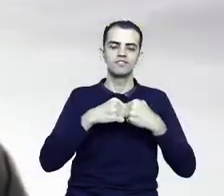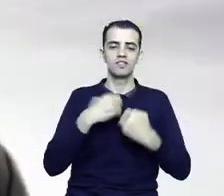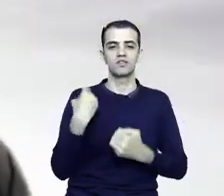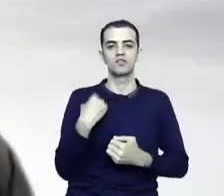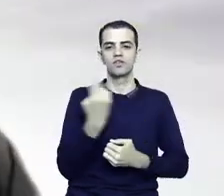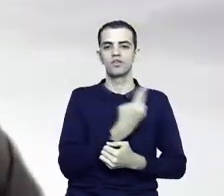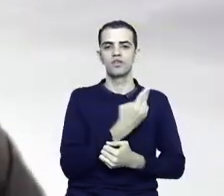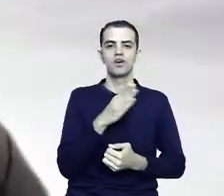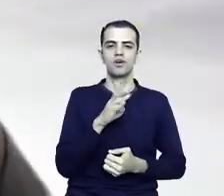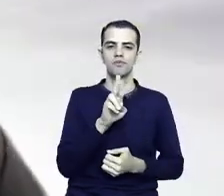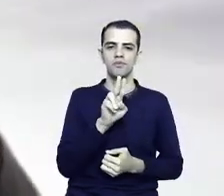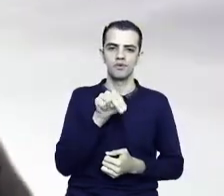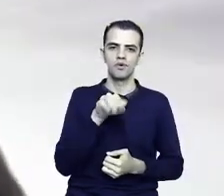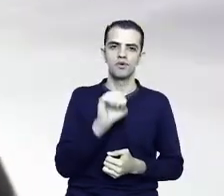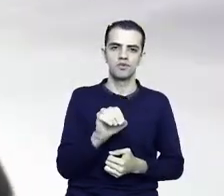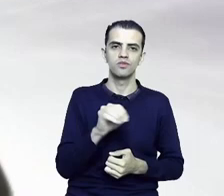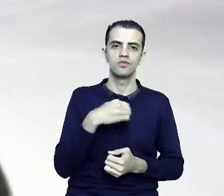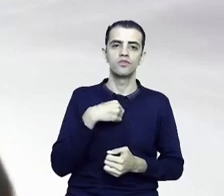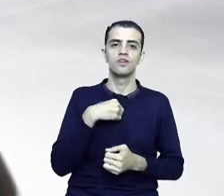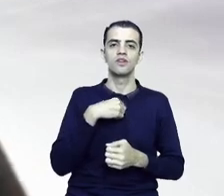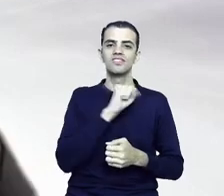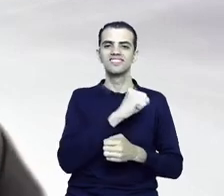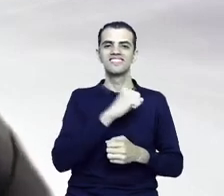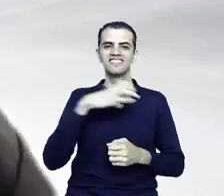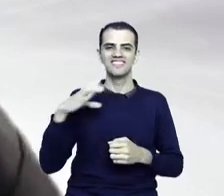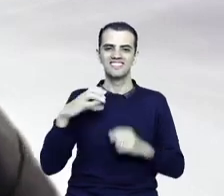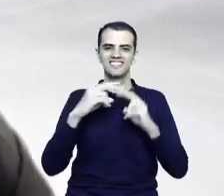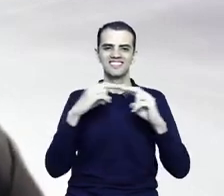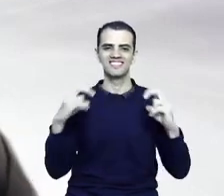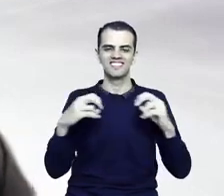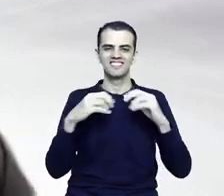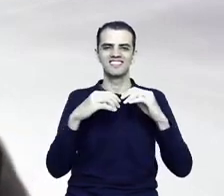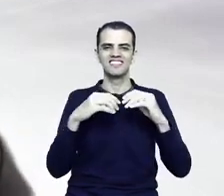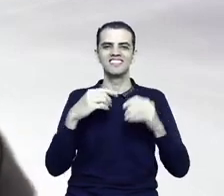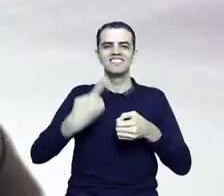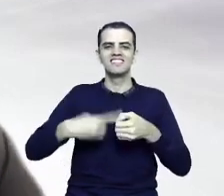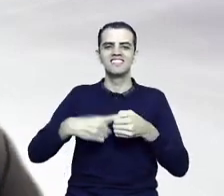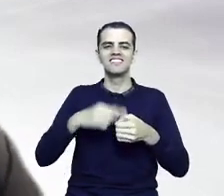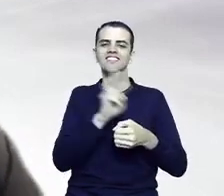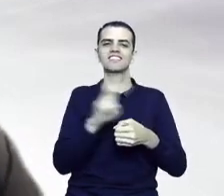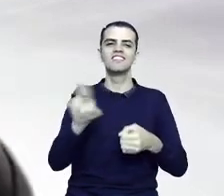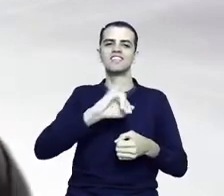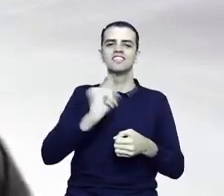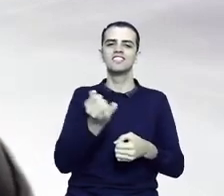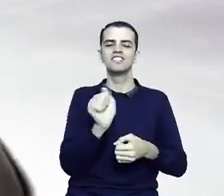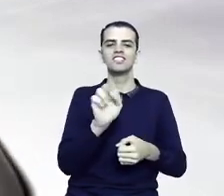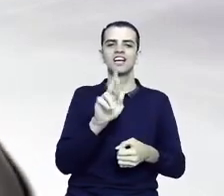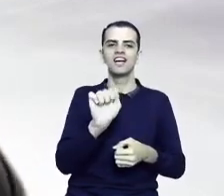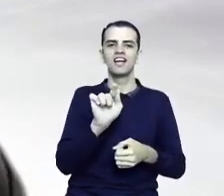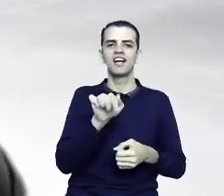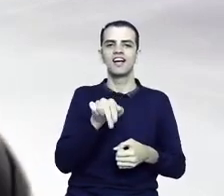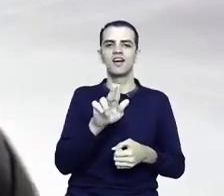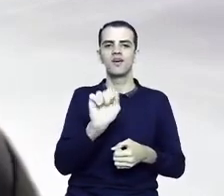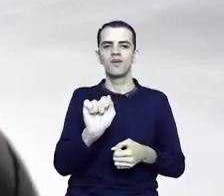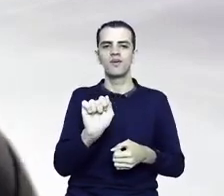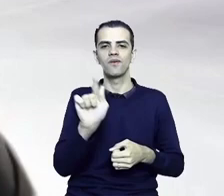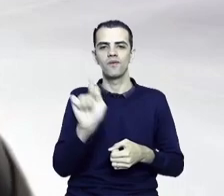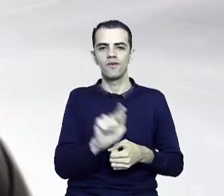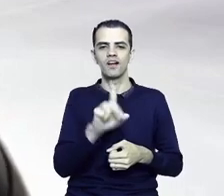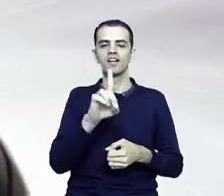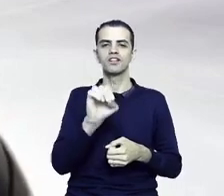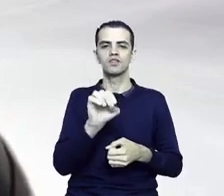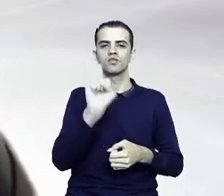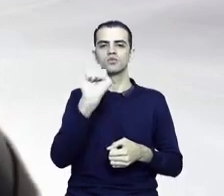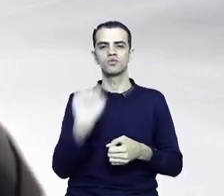cidade chamada de Jaraguá do Sul. Gostaria de agradecer ao Oswaldo e toda a equipe do Summit por esse convite. O evento está maravilhoso,